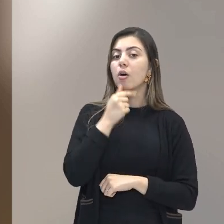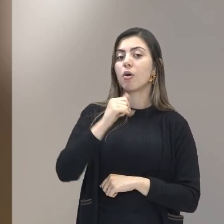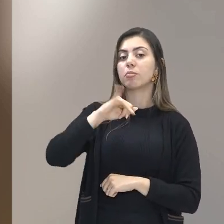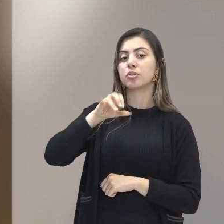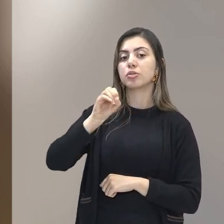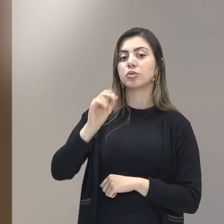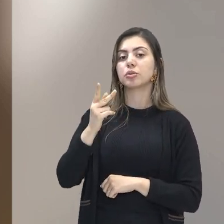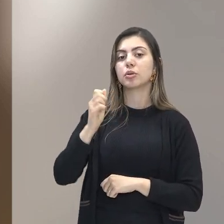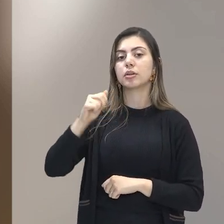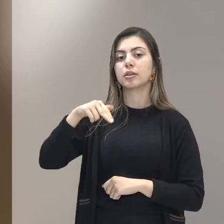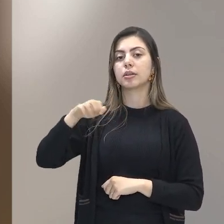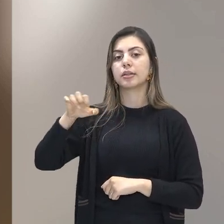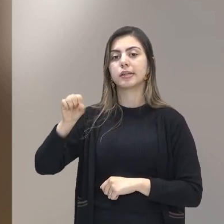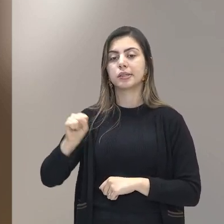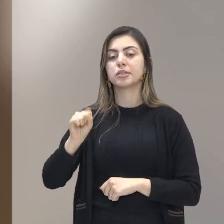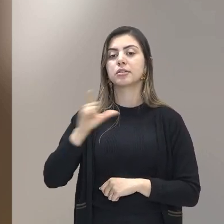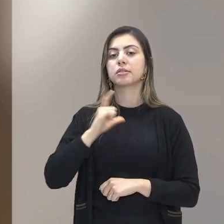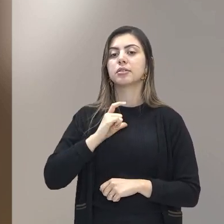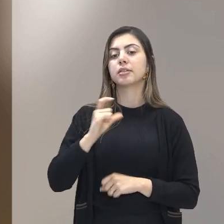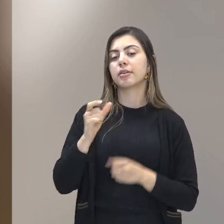Kepler,